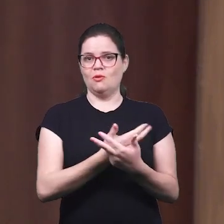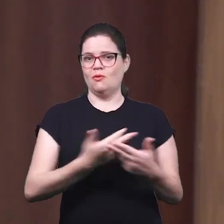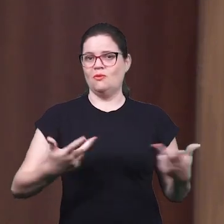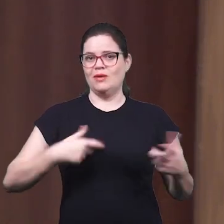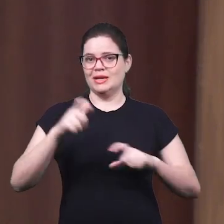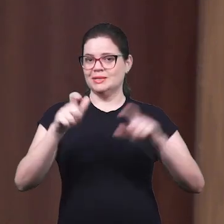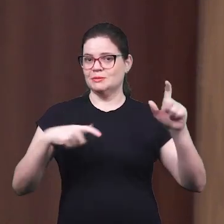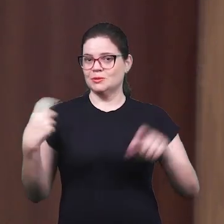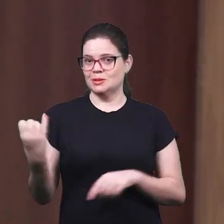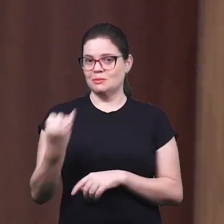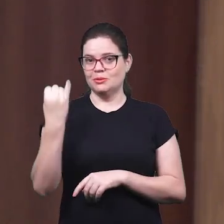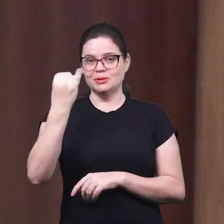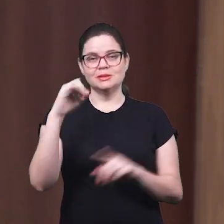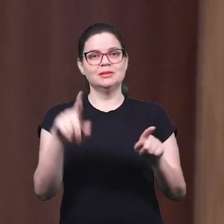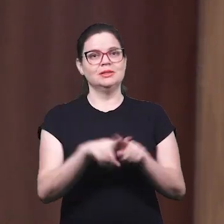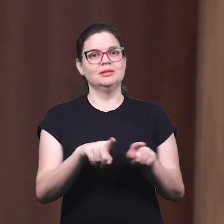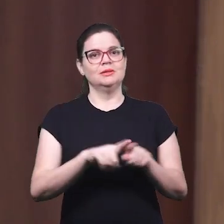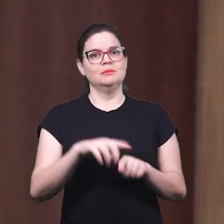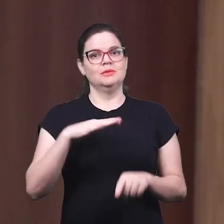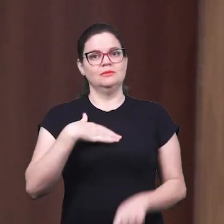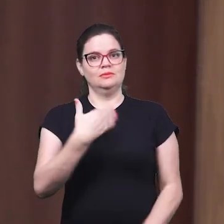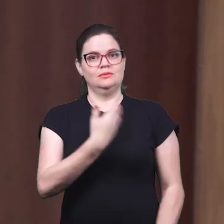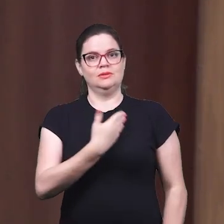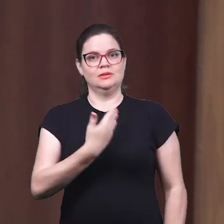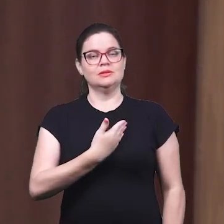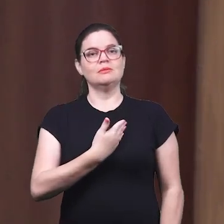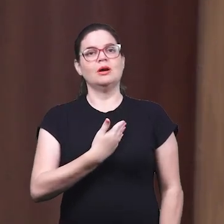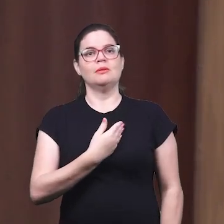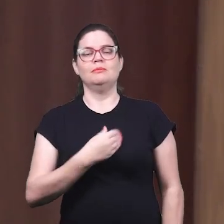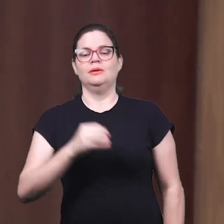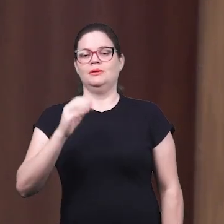pessoas, inclusive fiz amizade com o Cristiano